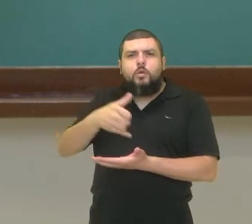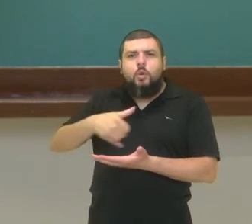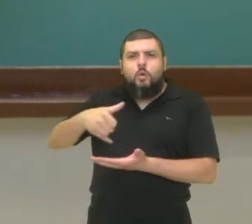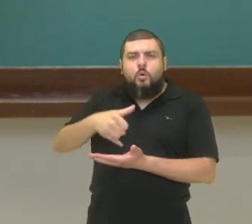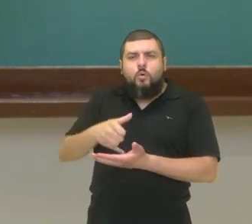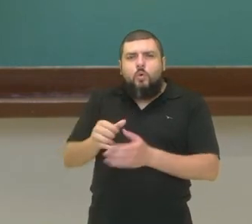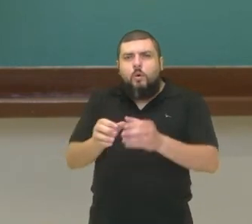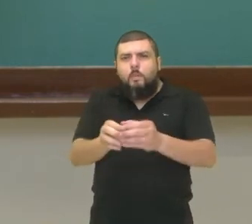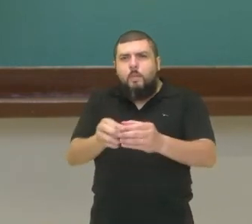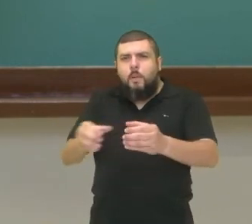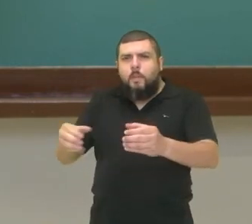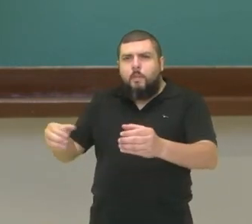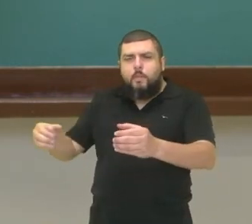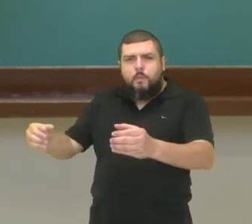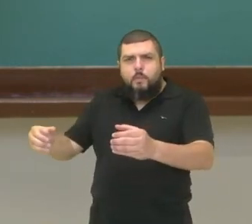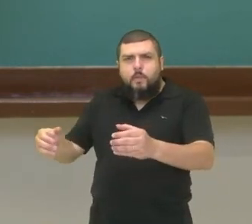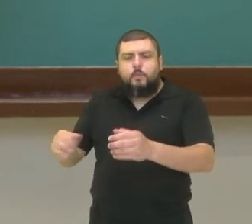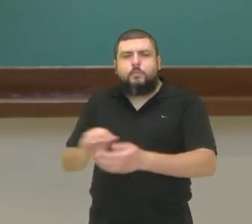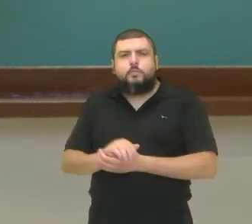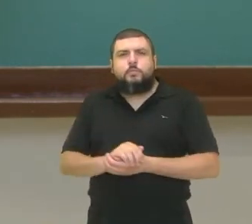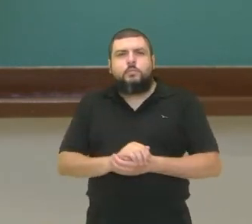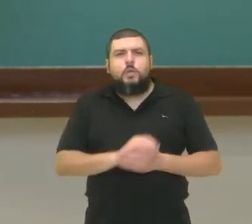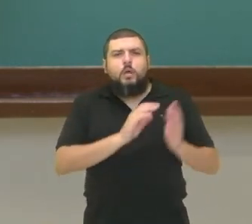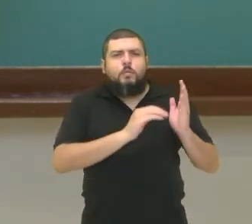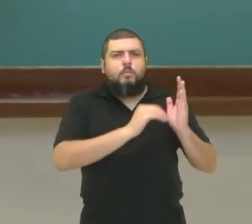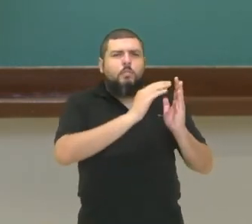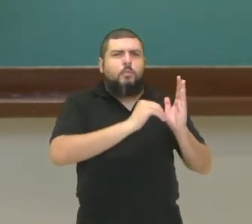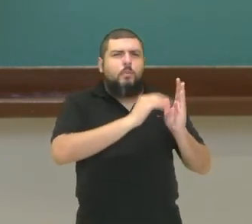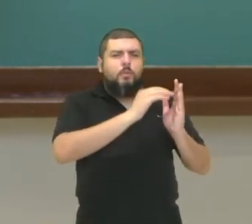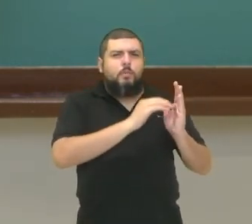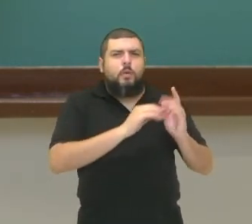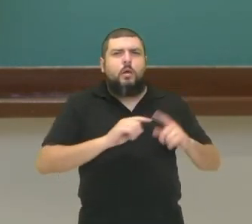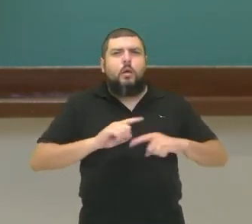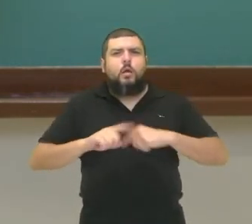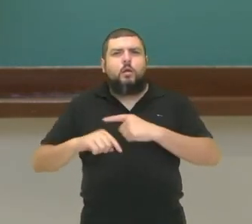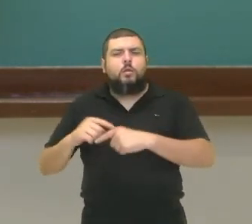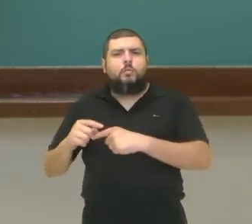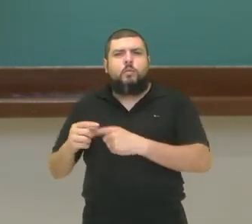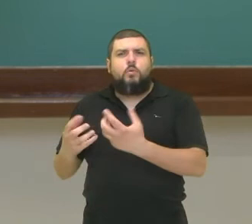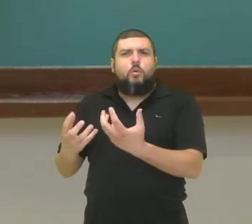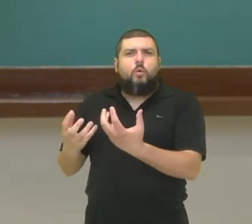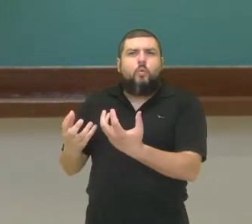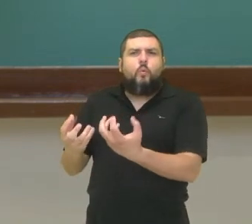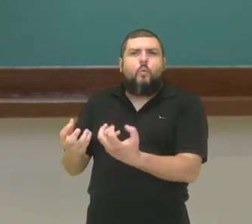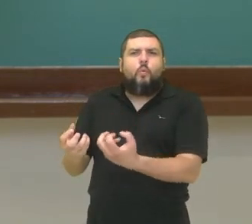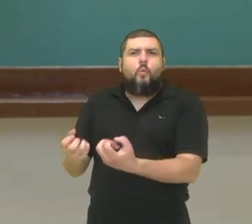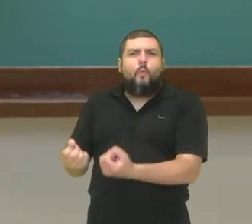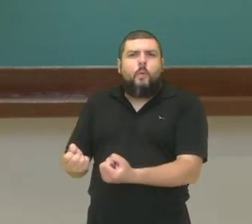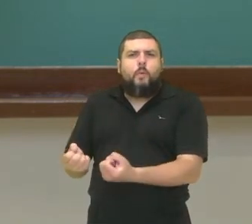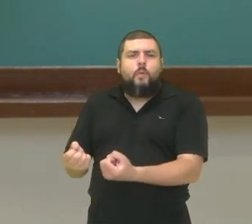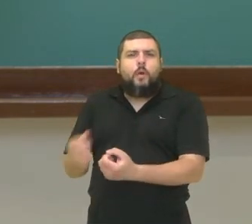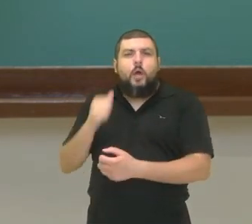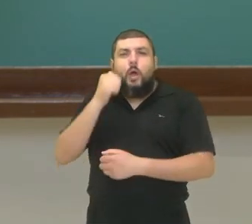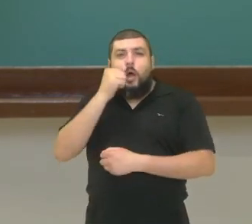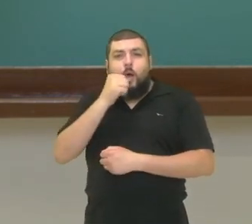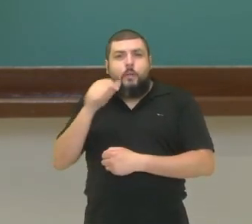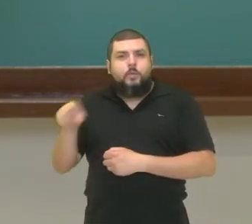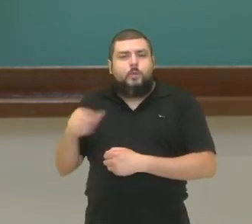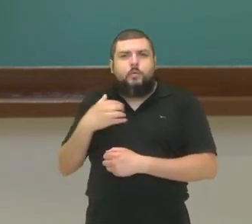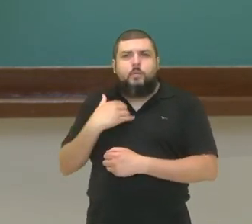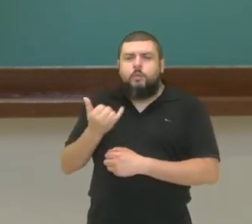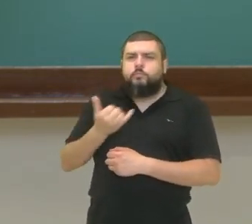concentrado realizando a pintura que ele não percebeu que as lâmpadas se apagaram e a menina teve um um belo de um resfriado, e o pai